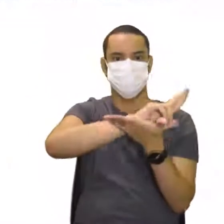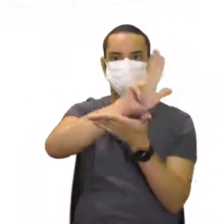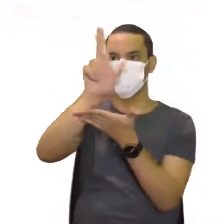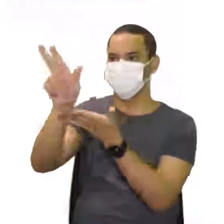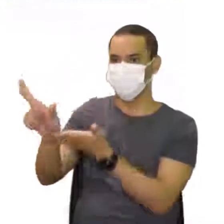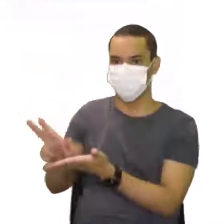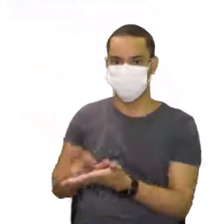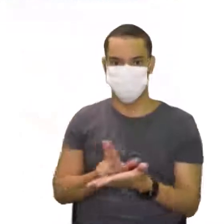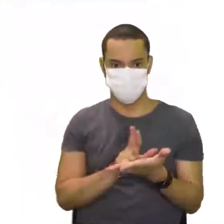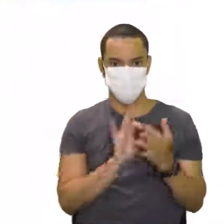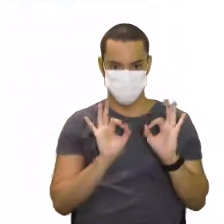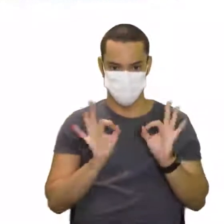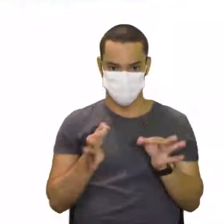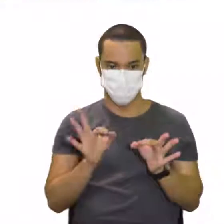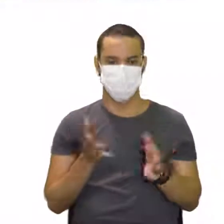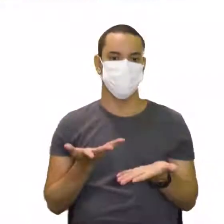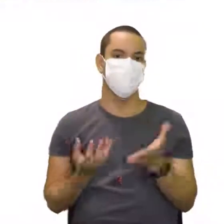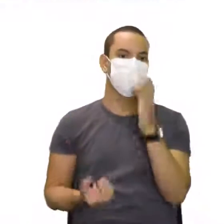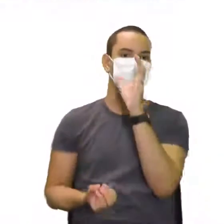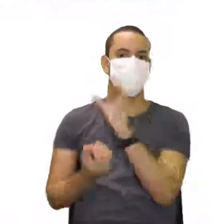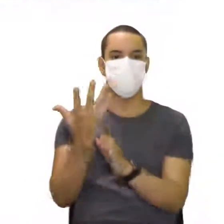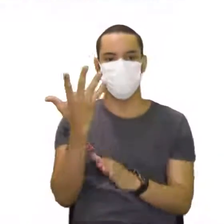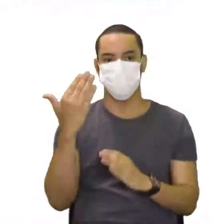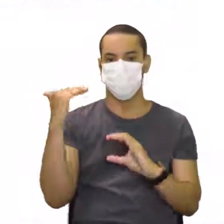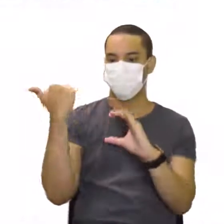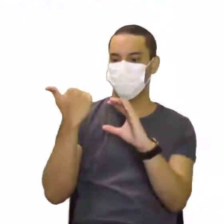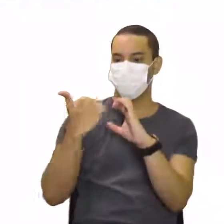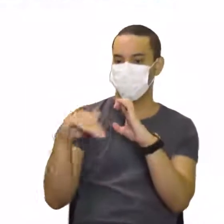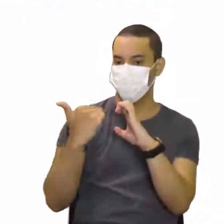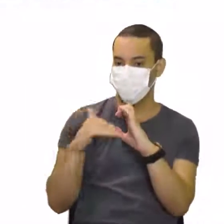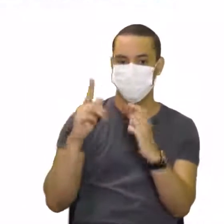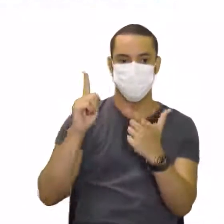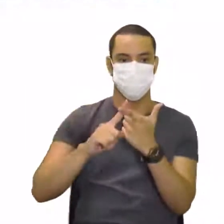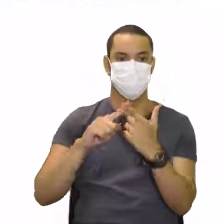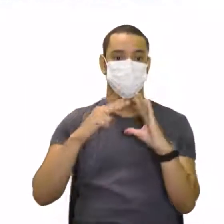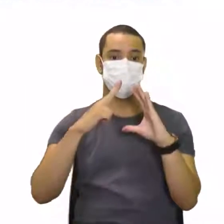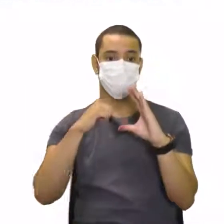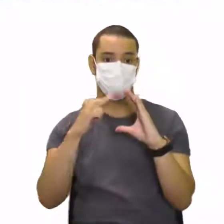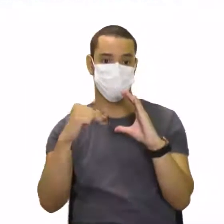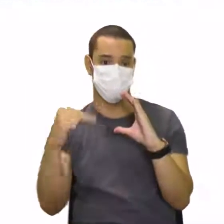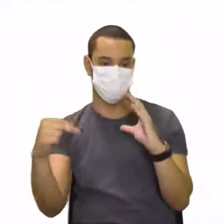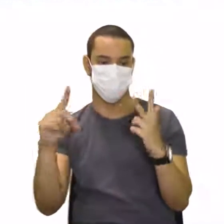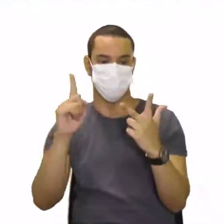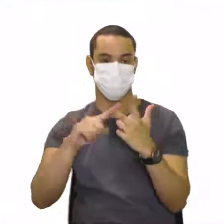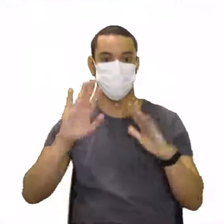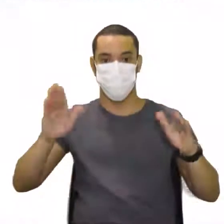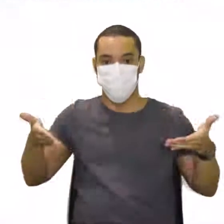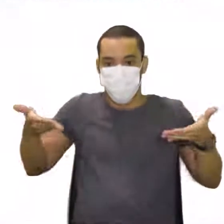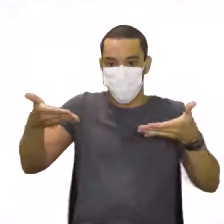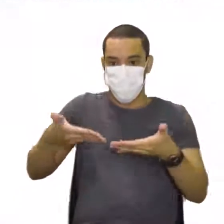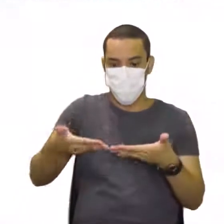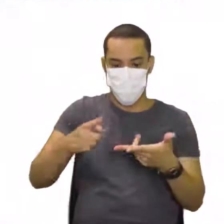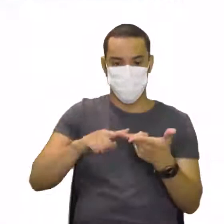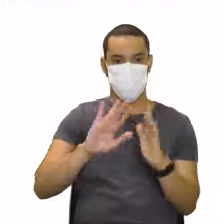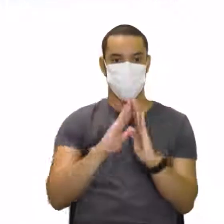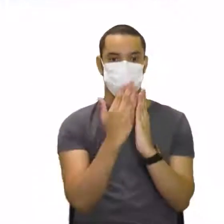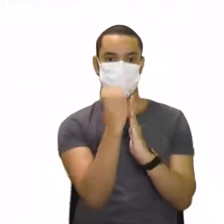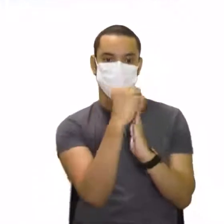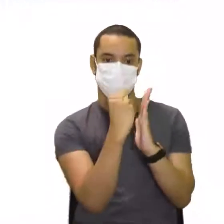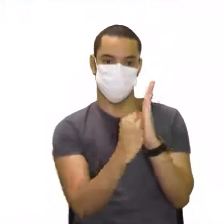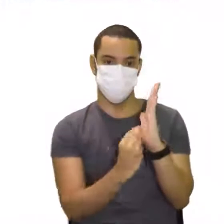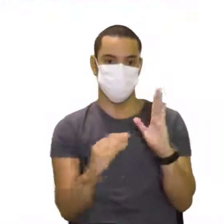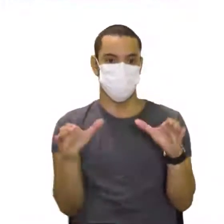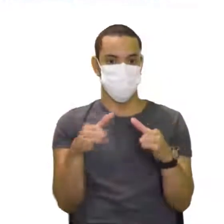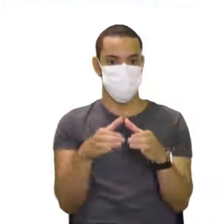essas TICs, ok? Criações como o e-mail, o chat, os fóruns e a agenda de grupo